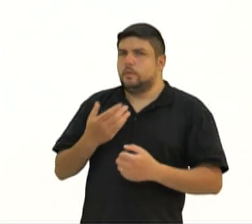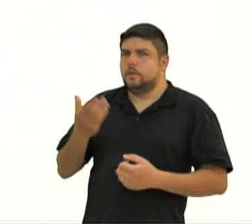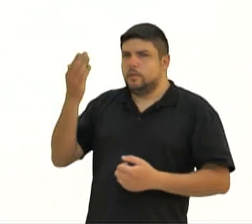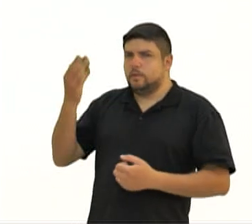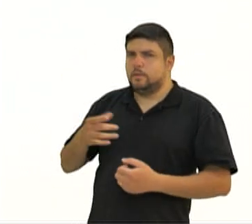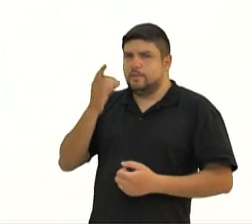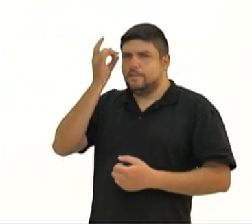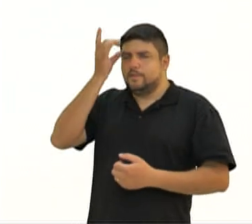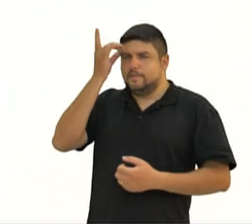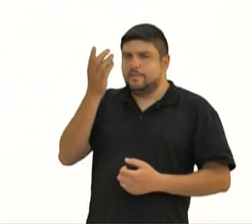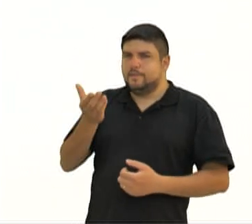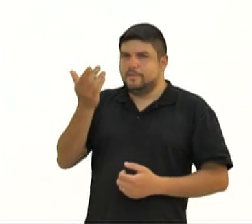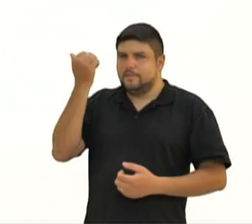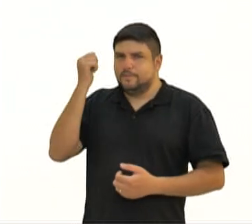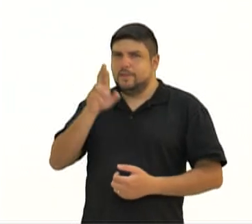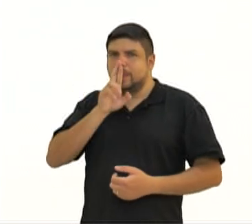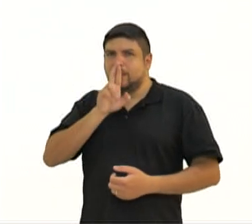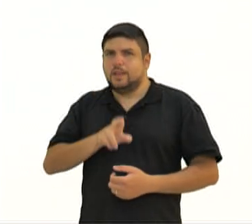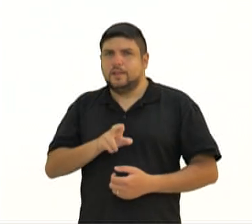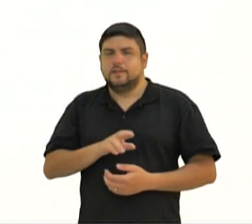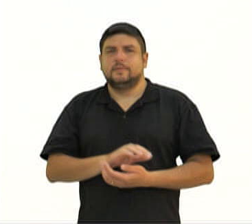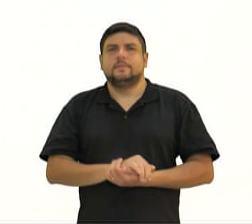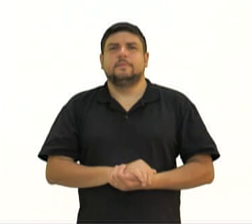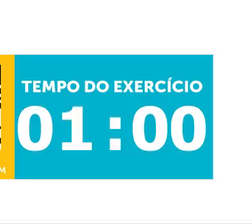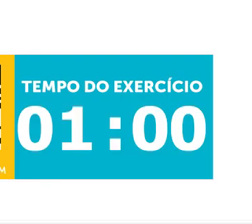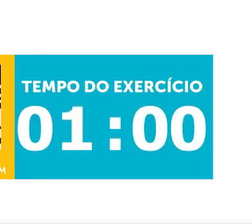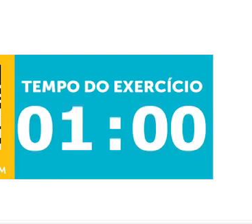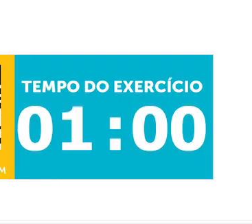essa questão. Vamos lá responder?